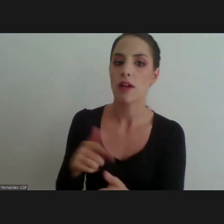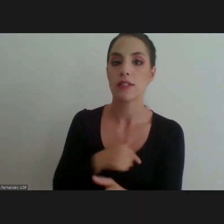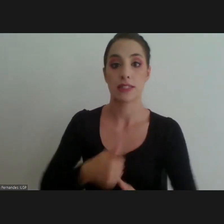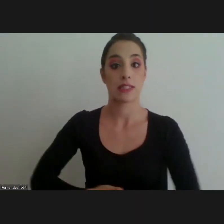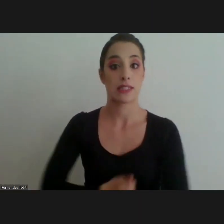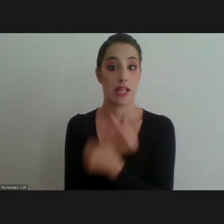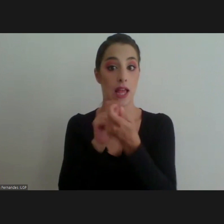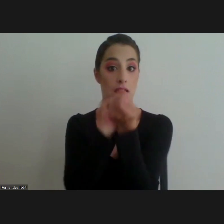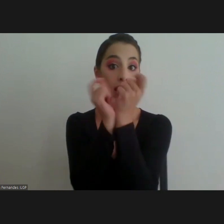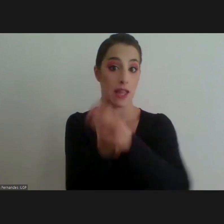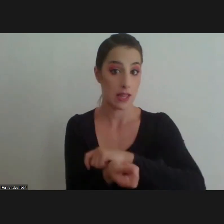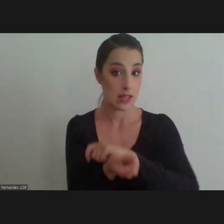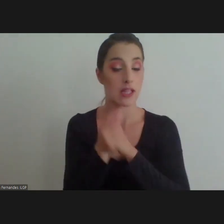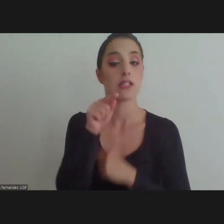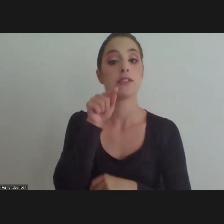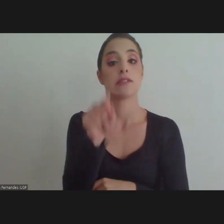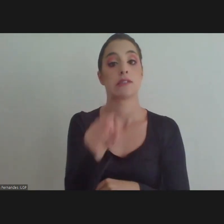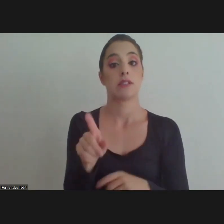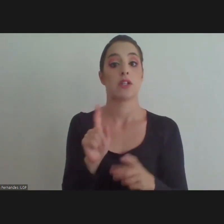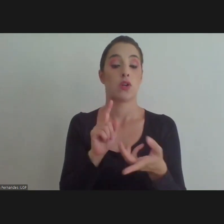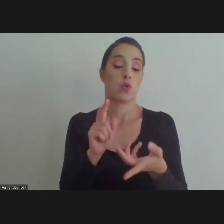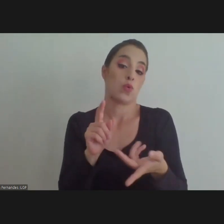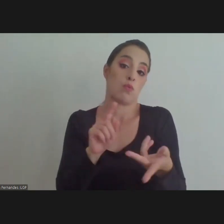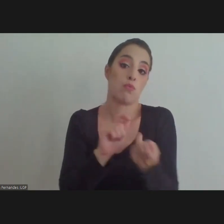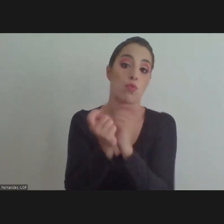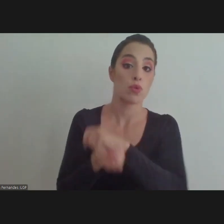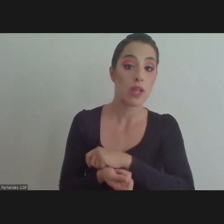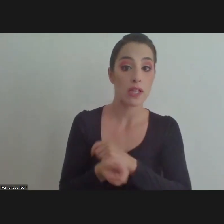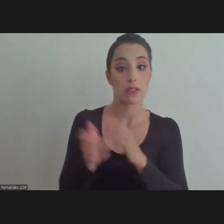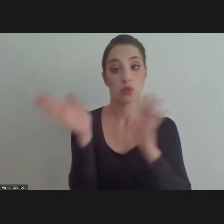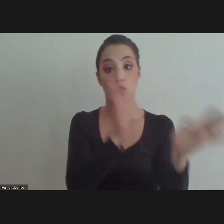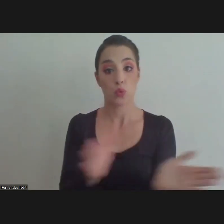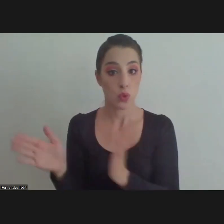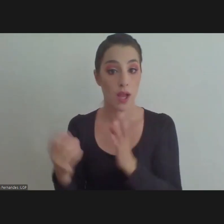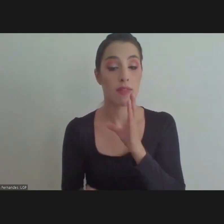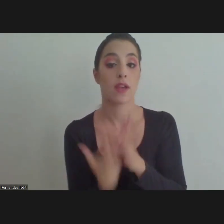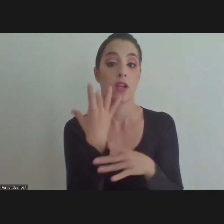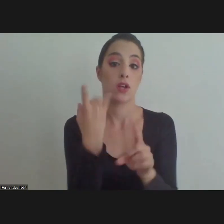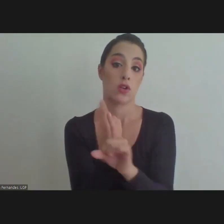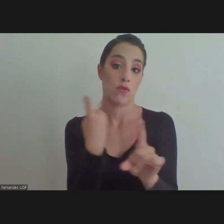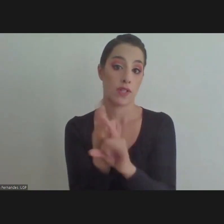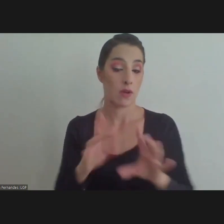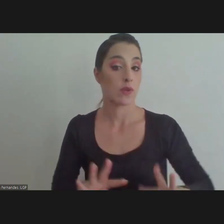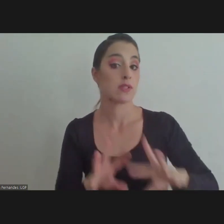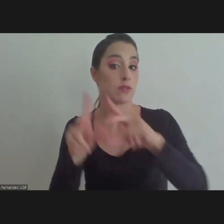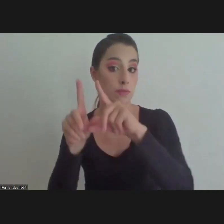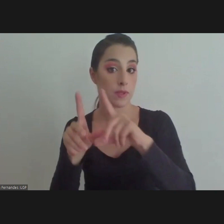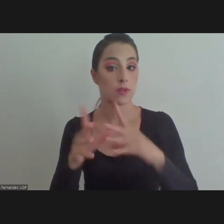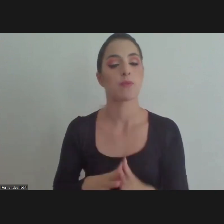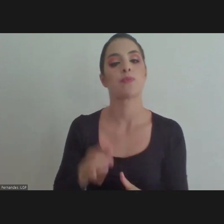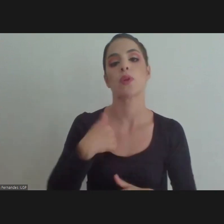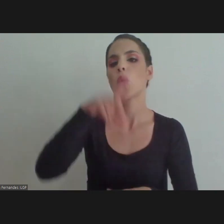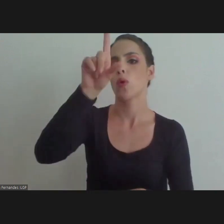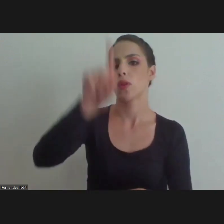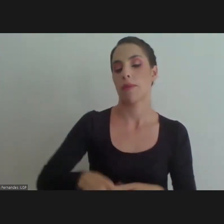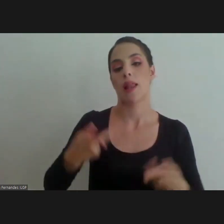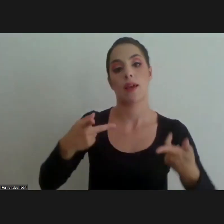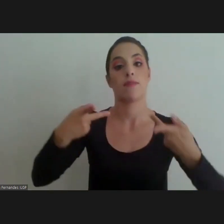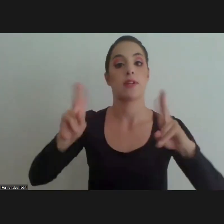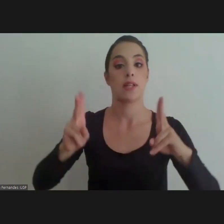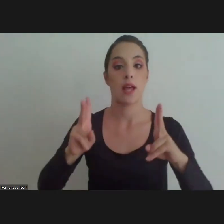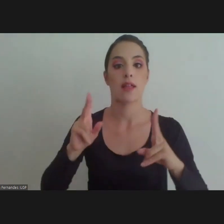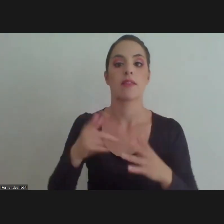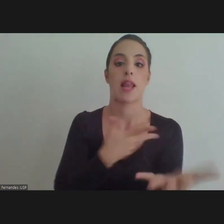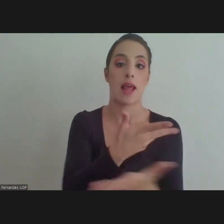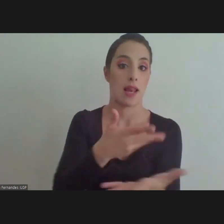Transformam, que é a construção de uma jornada de inovação para o desenvolvimento. Eu vou tomar a liberdade de compartilhar a tela